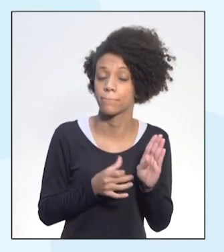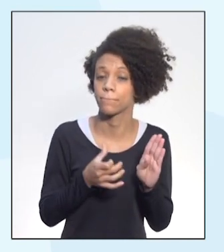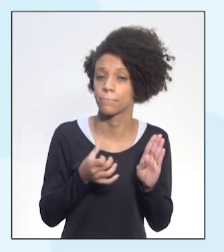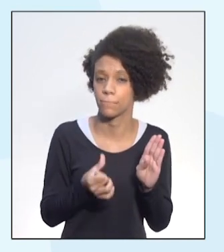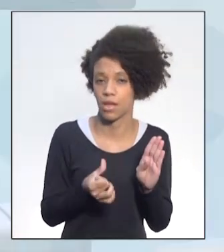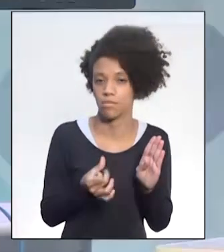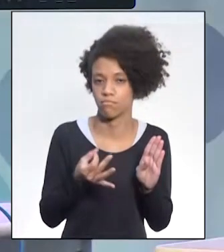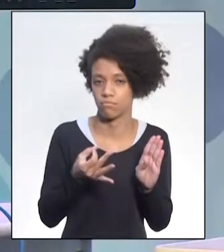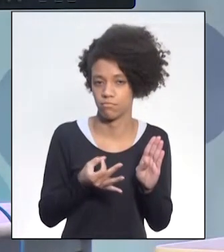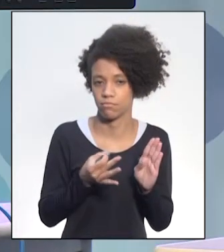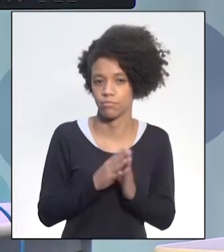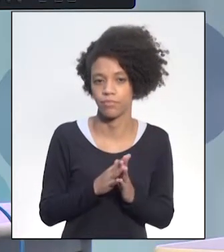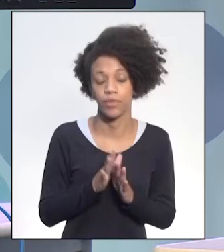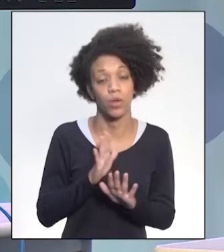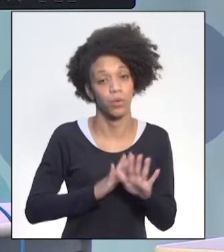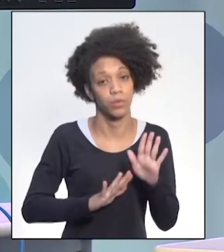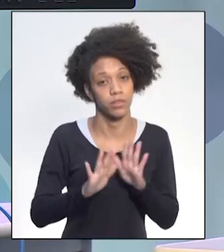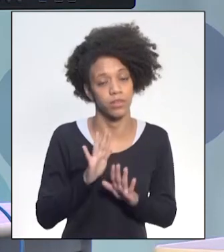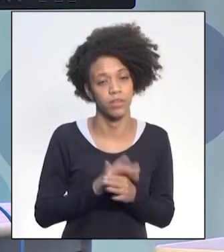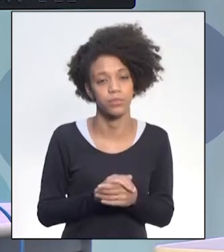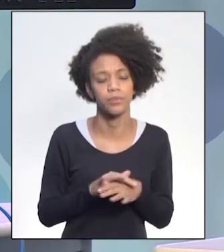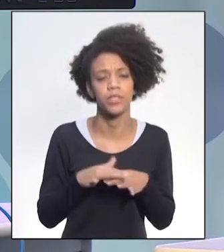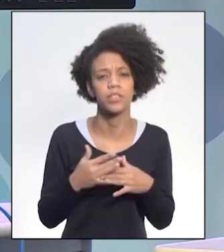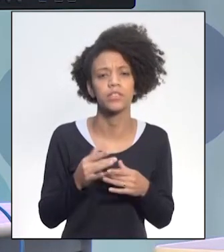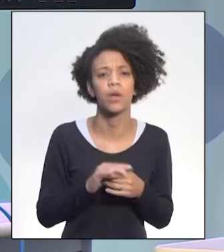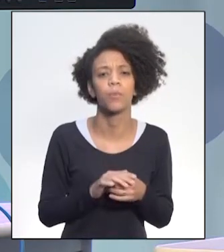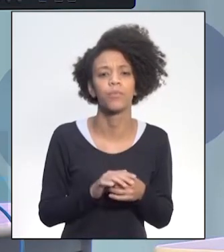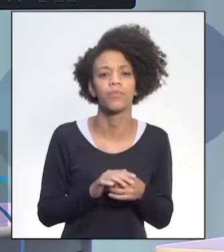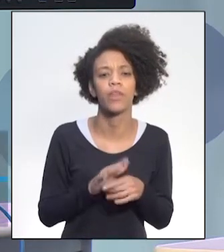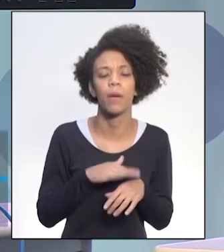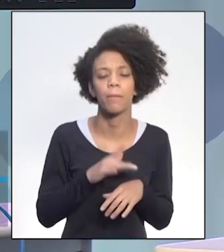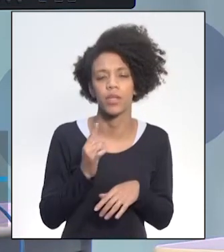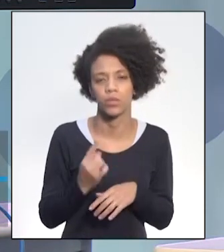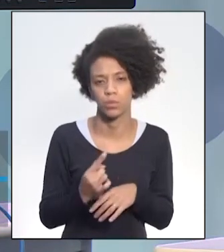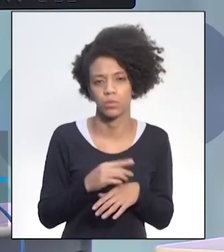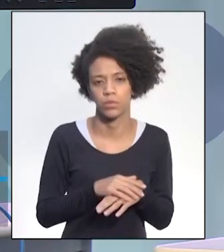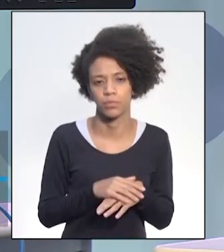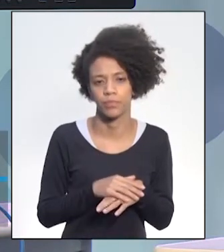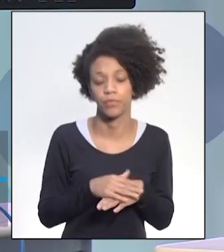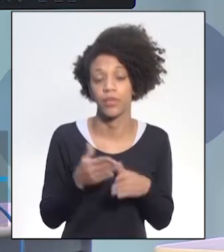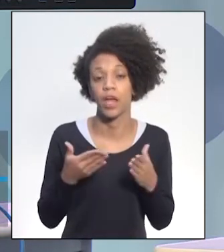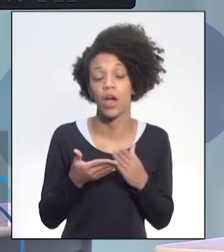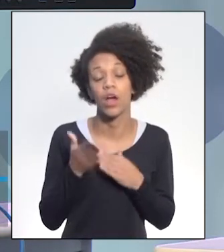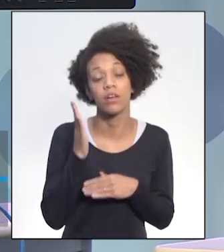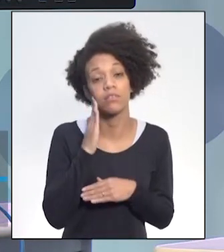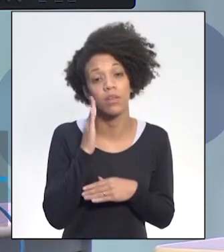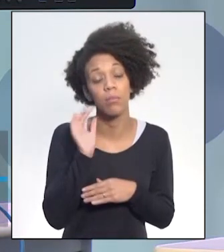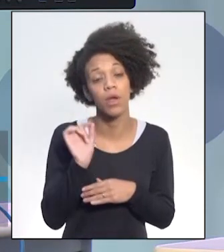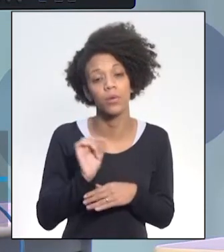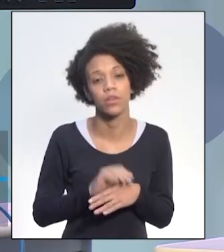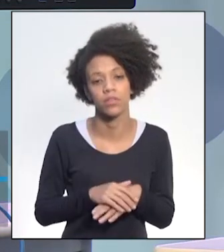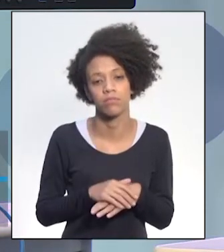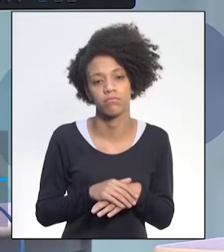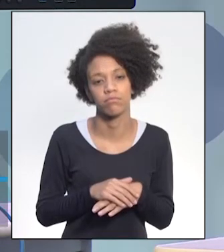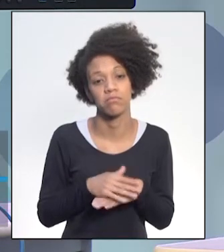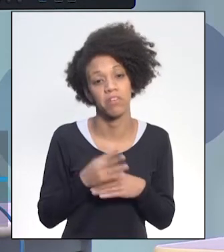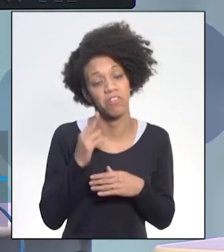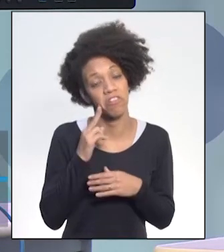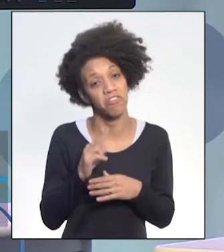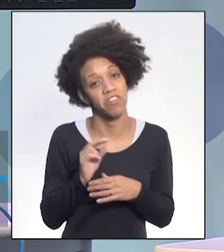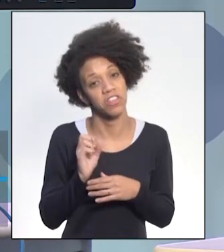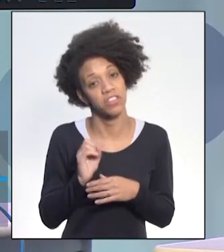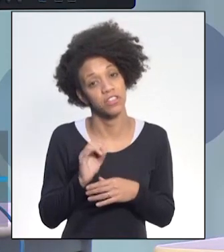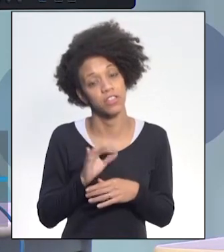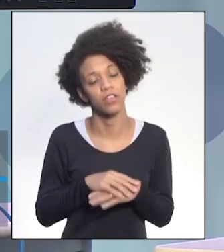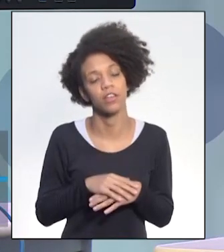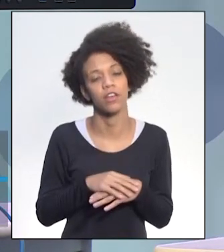B, perfeito? Cuidado. Então, vamos para mais uma. Agora, eu quero saber Vamos ver se eles já, né, pegaram a